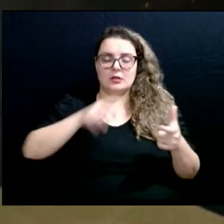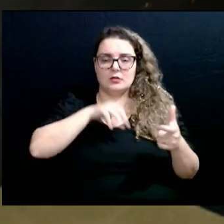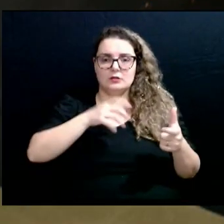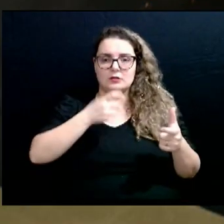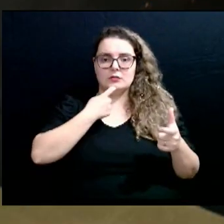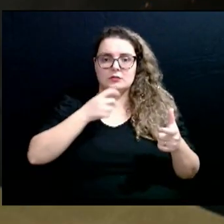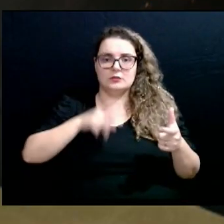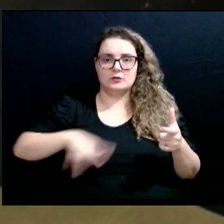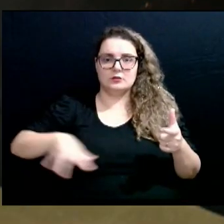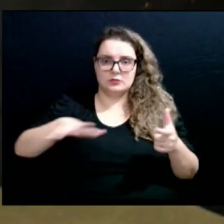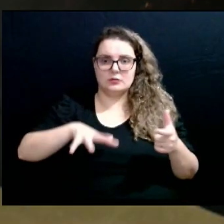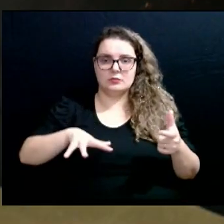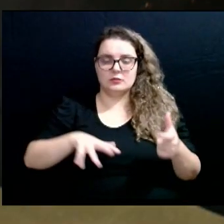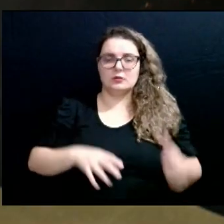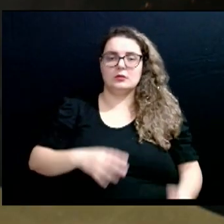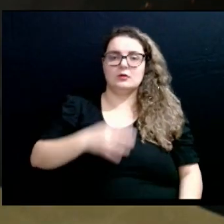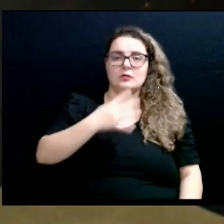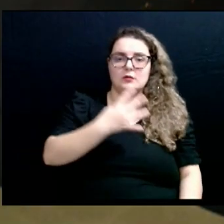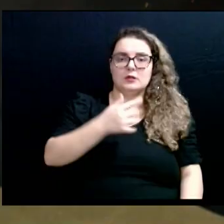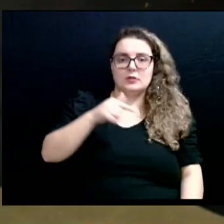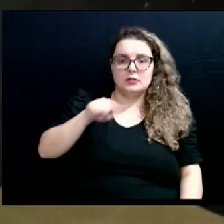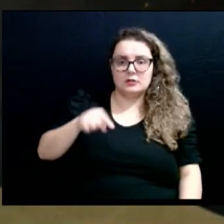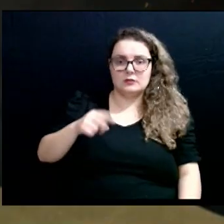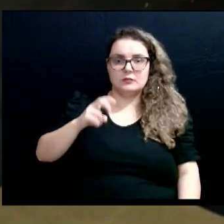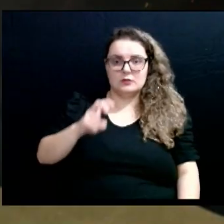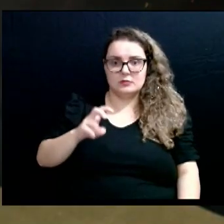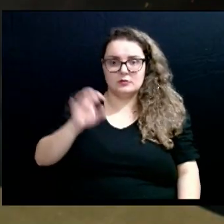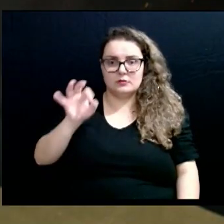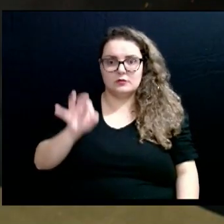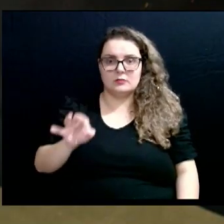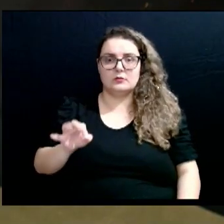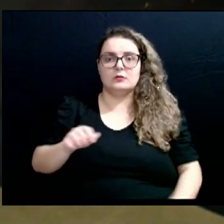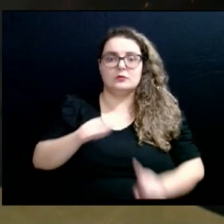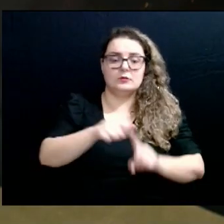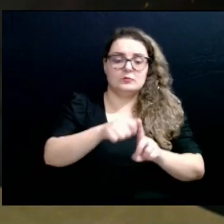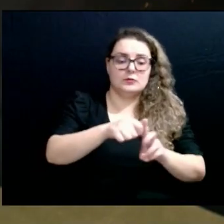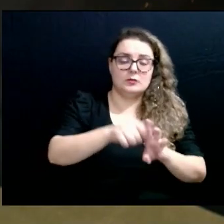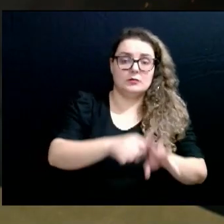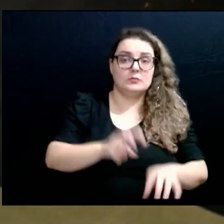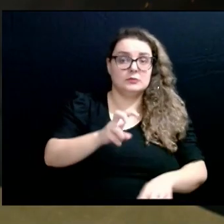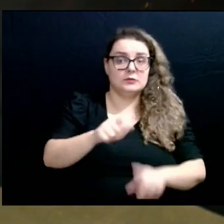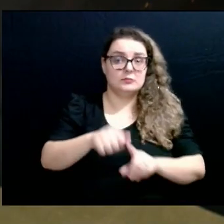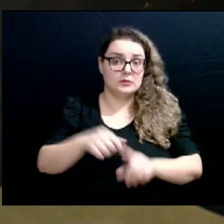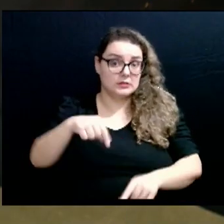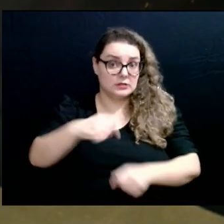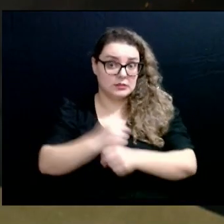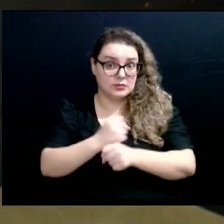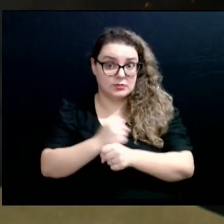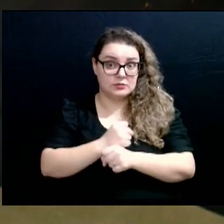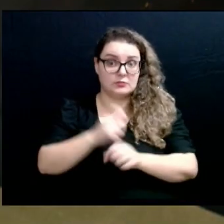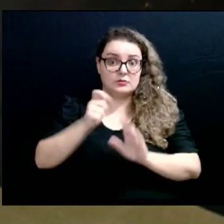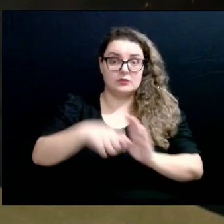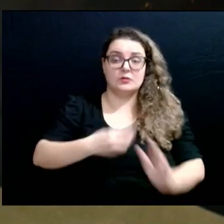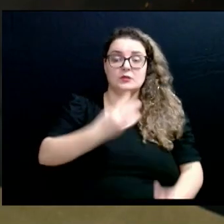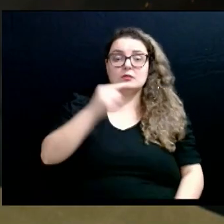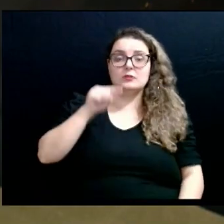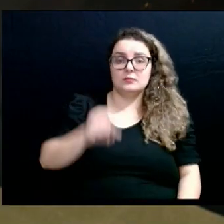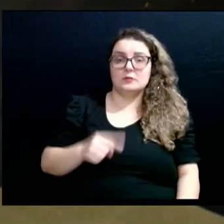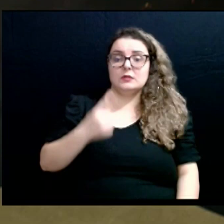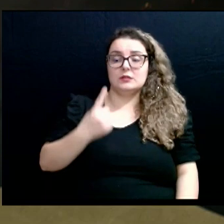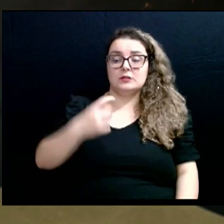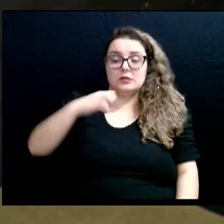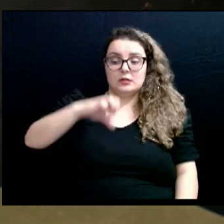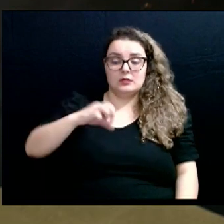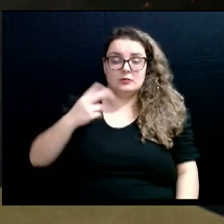47,5% nos primeiros 5 meses deste ano. Olha só, foram registrados 3.192